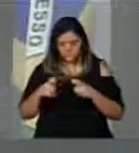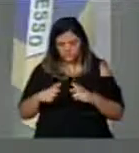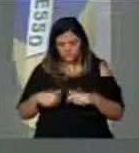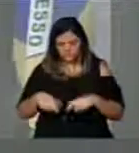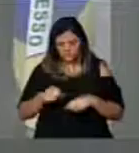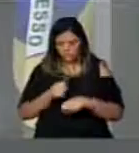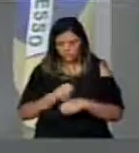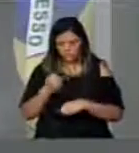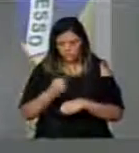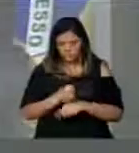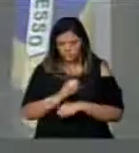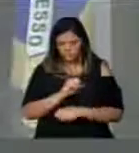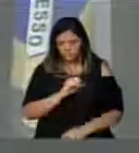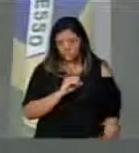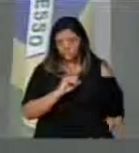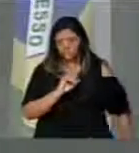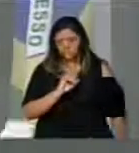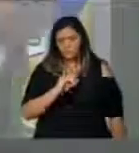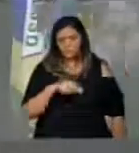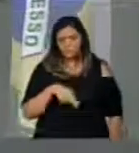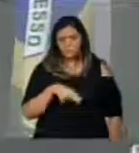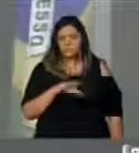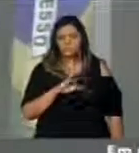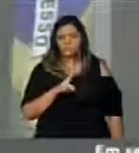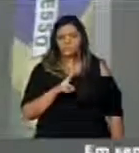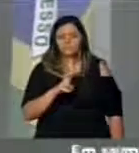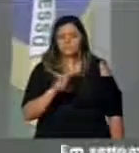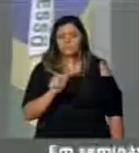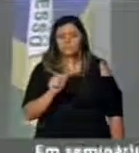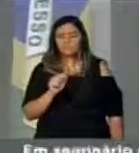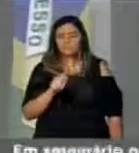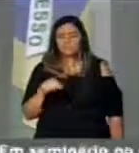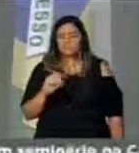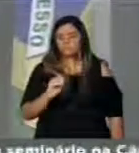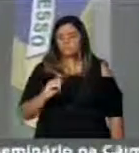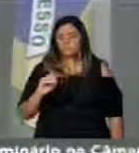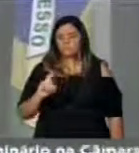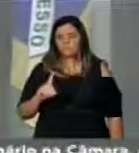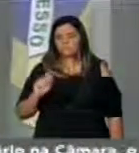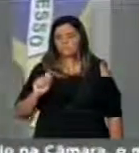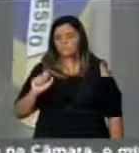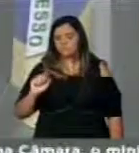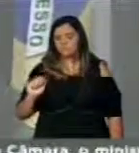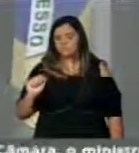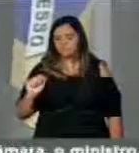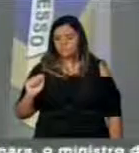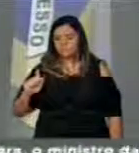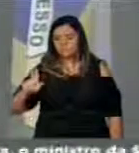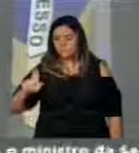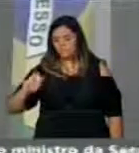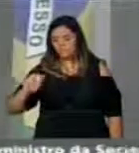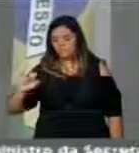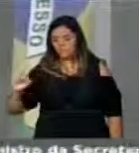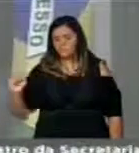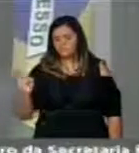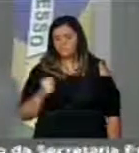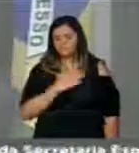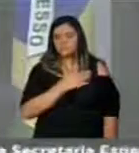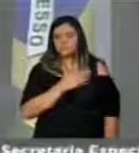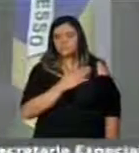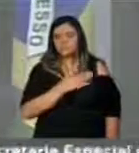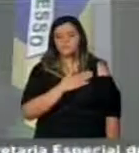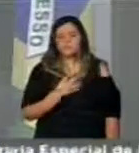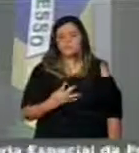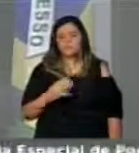estava paralisada que desempregou só de uma vez no início deste ano quatro mil trabalhadores e que agora vai retomar a tomar porque a